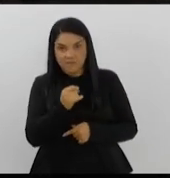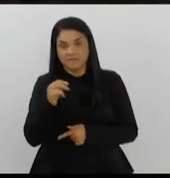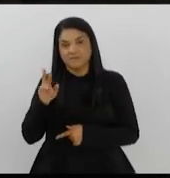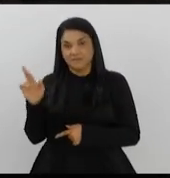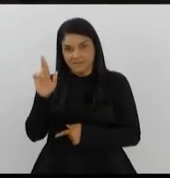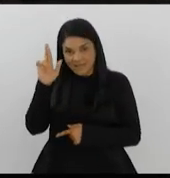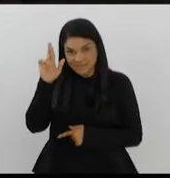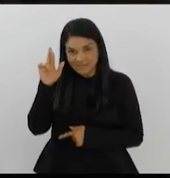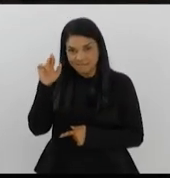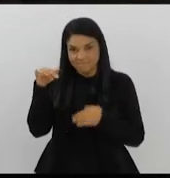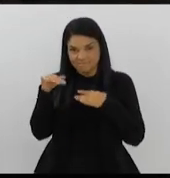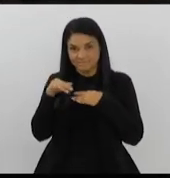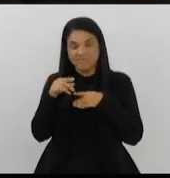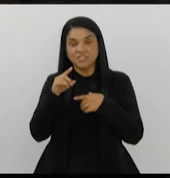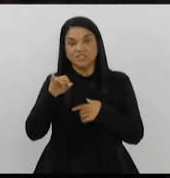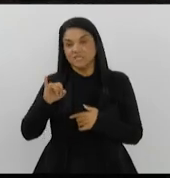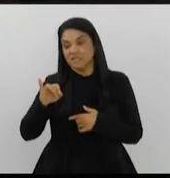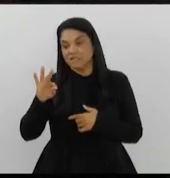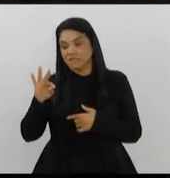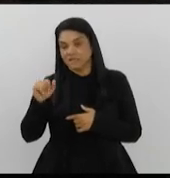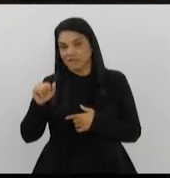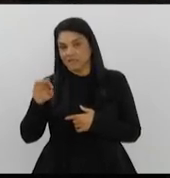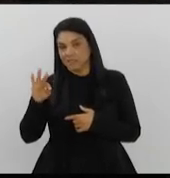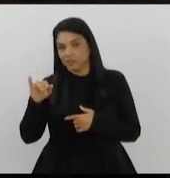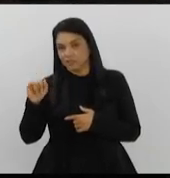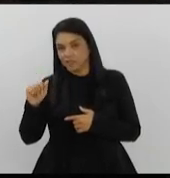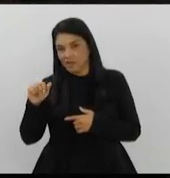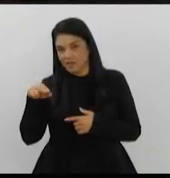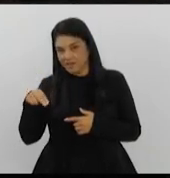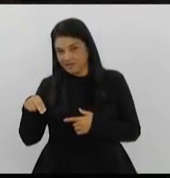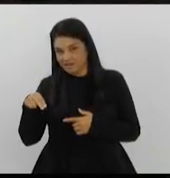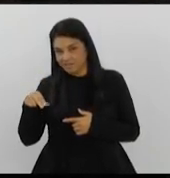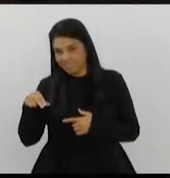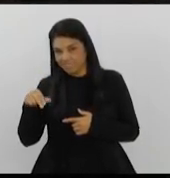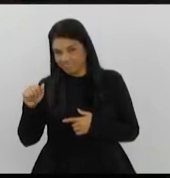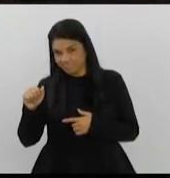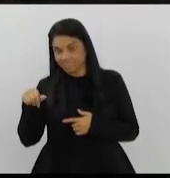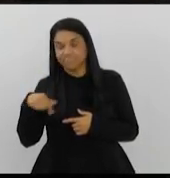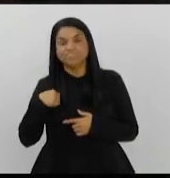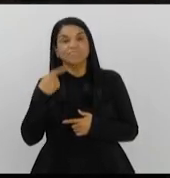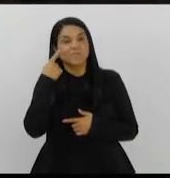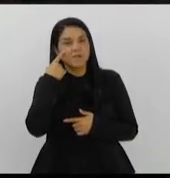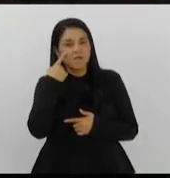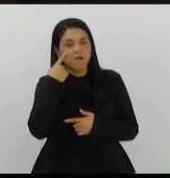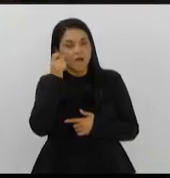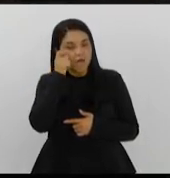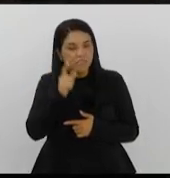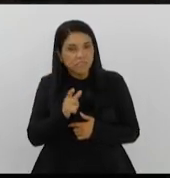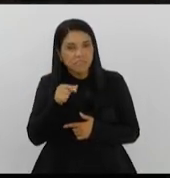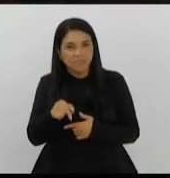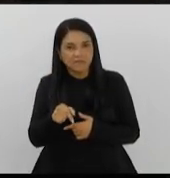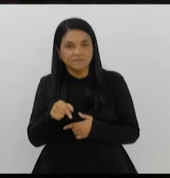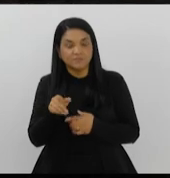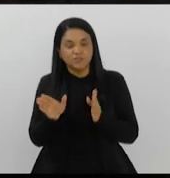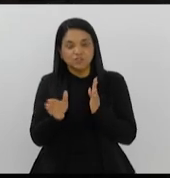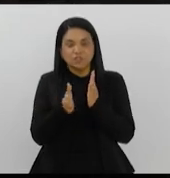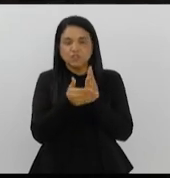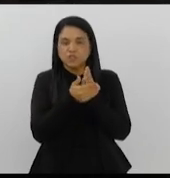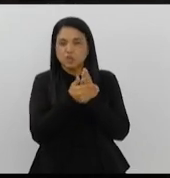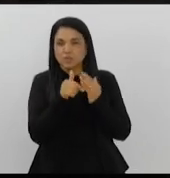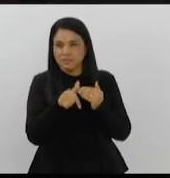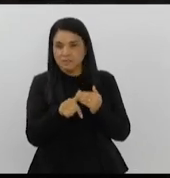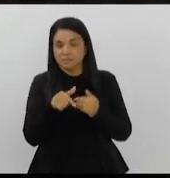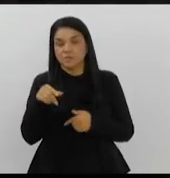Resende e de Itatiaia atenta, porque eles estão escondendo esse escândalo porque o senhor Caio Márcio